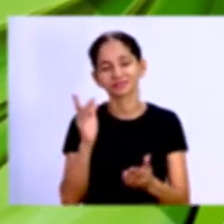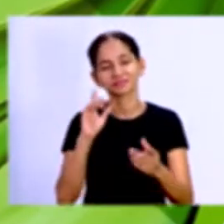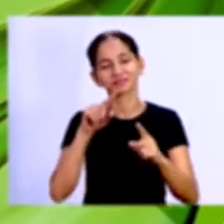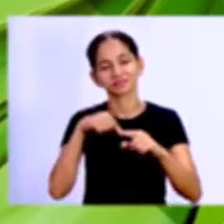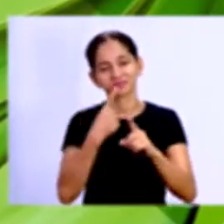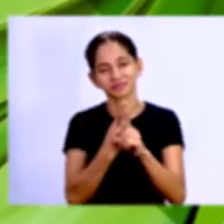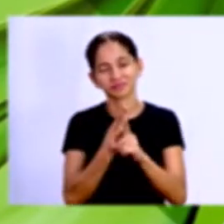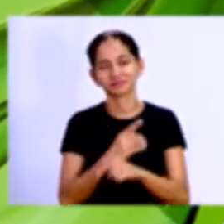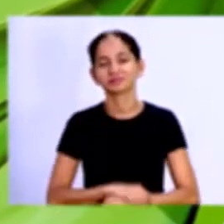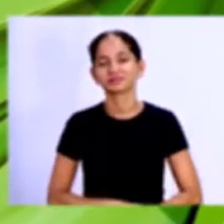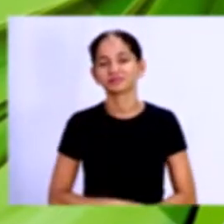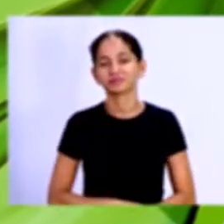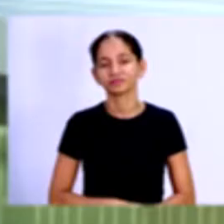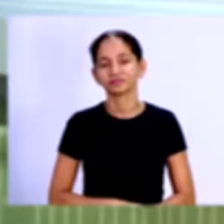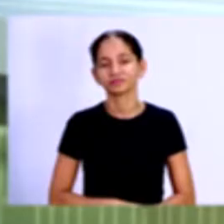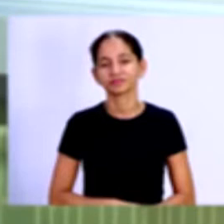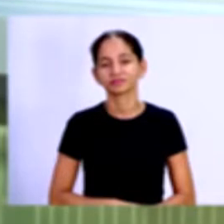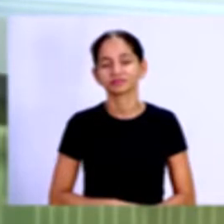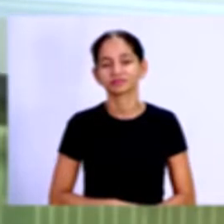a próxima.